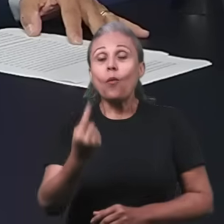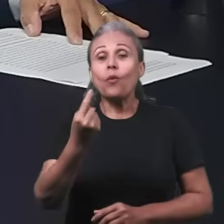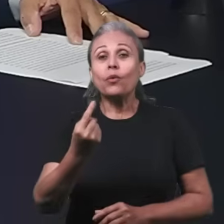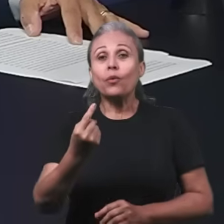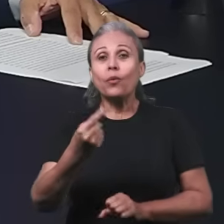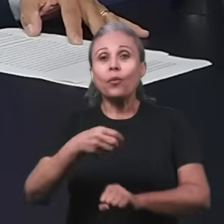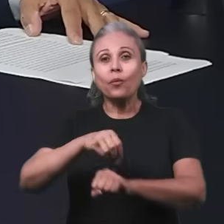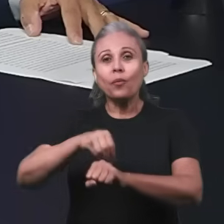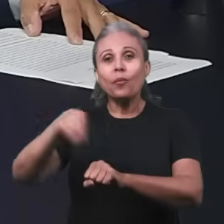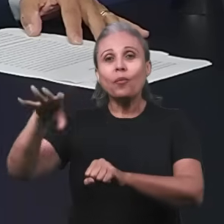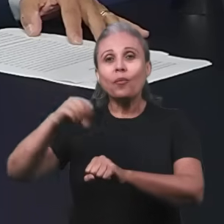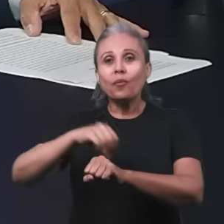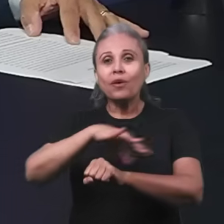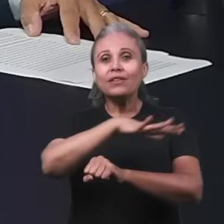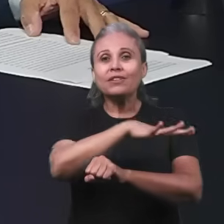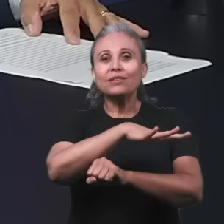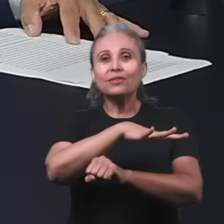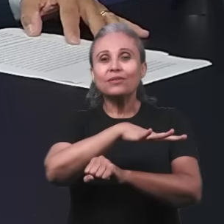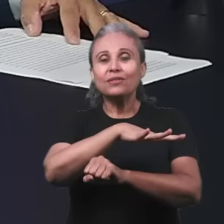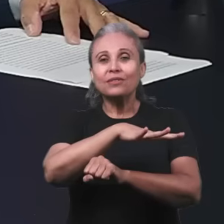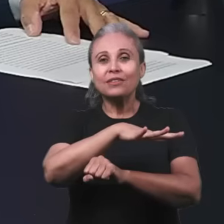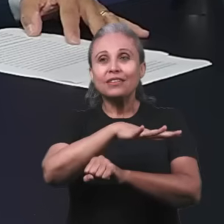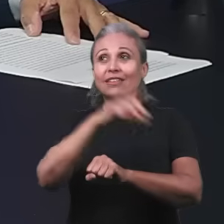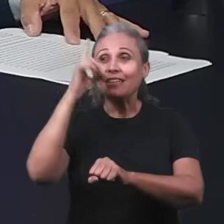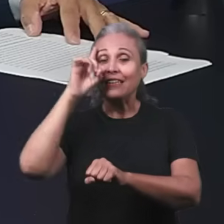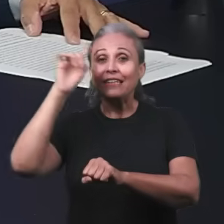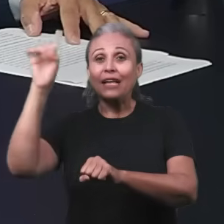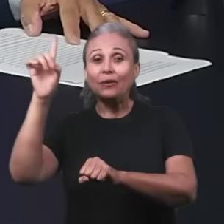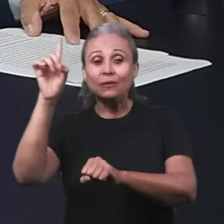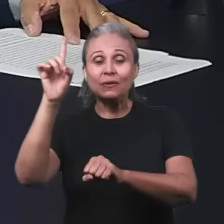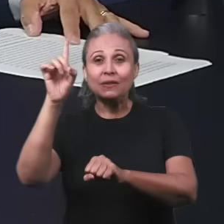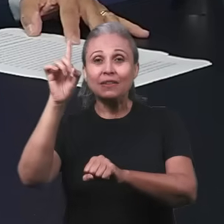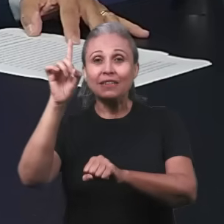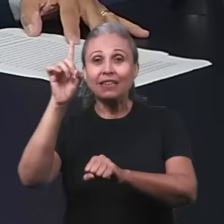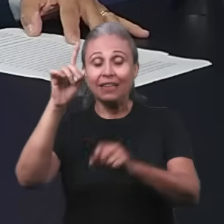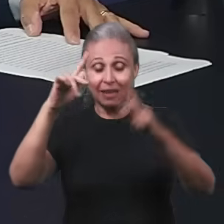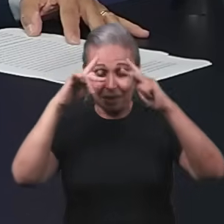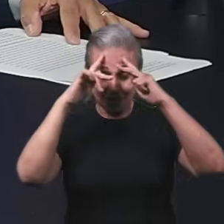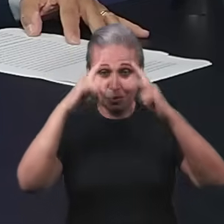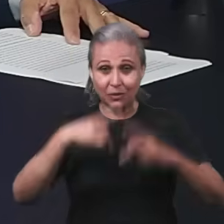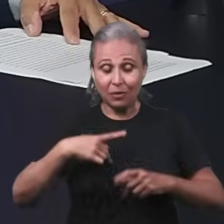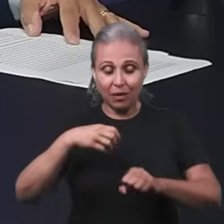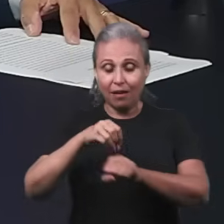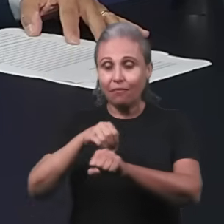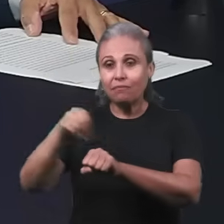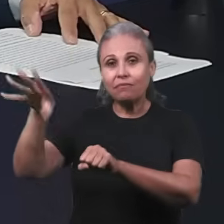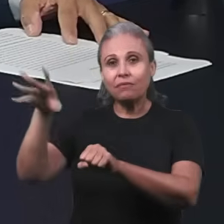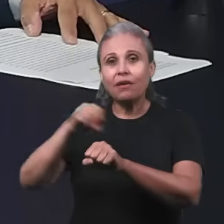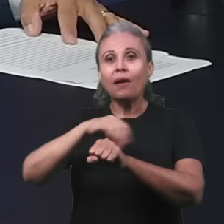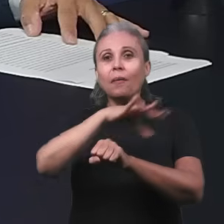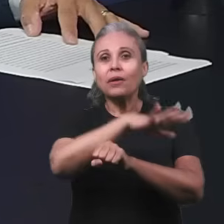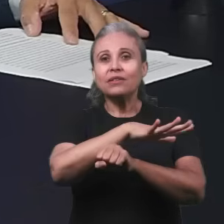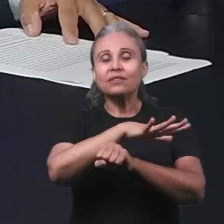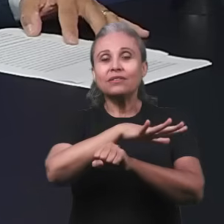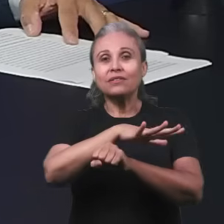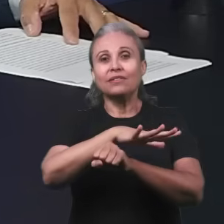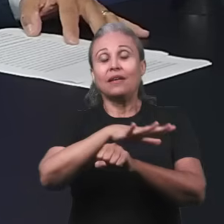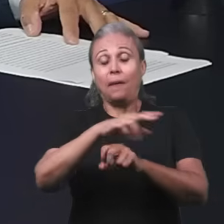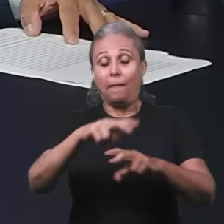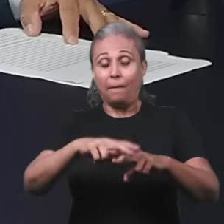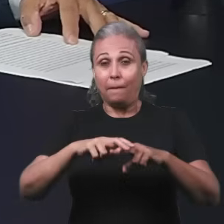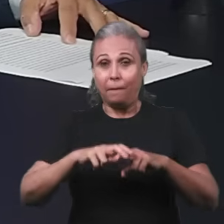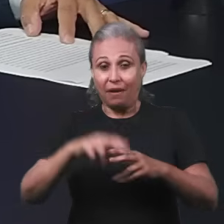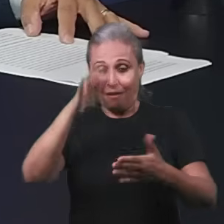entre Deus e os homens. Então é pela palavra dele, através dele, pela ação dele, que o homem então vai alcançar